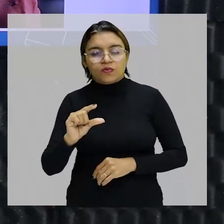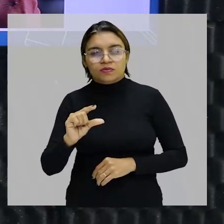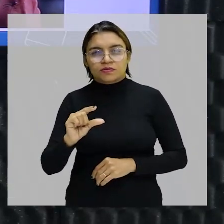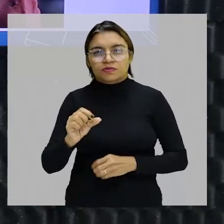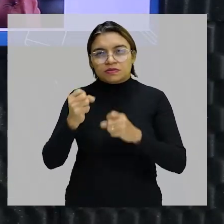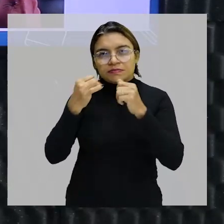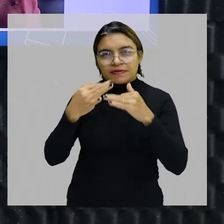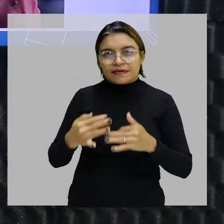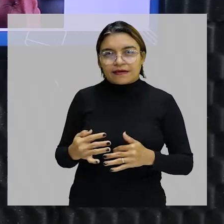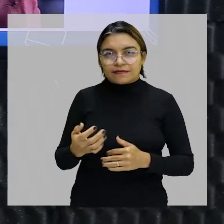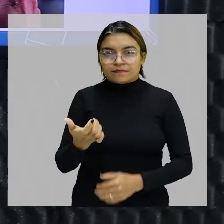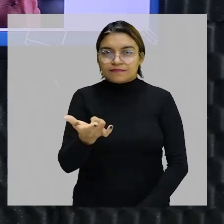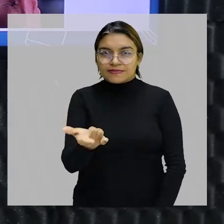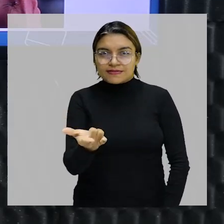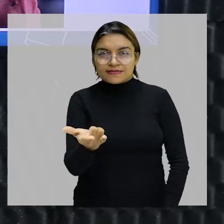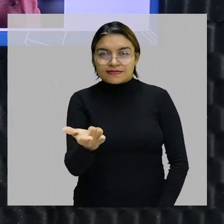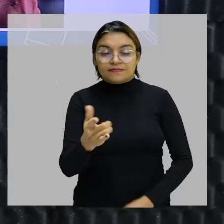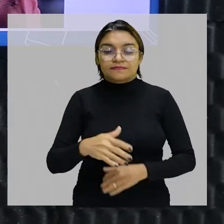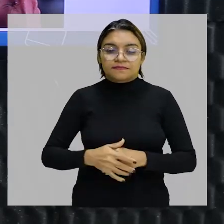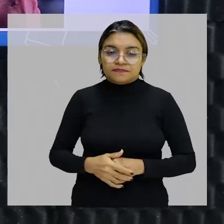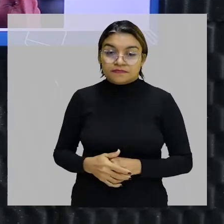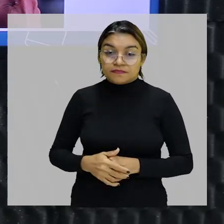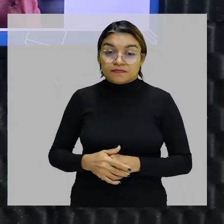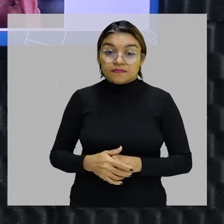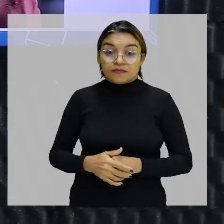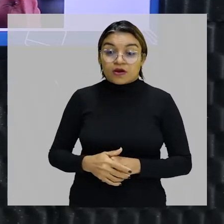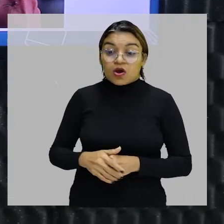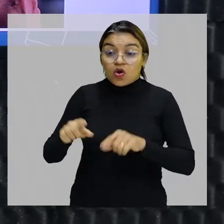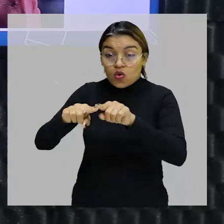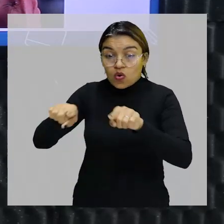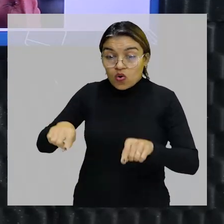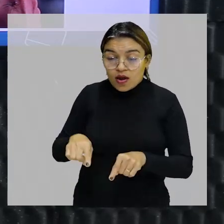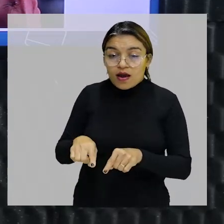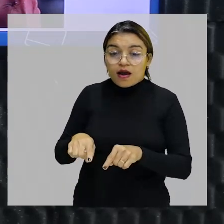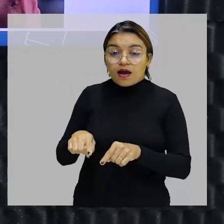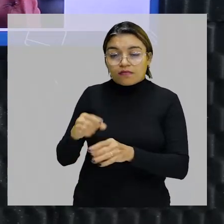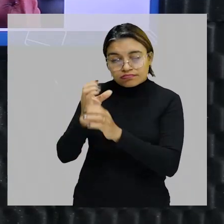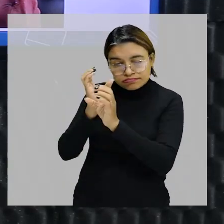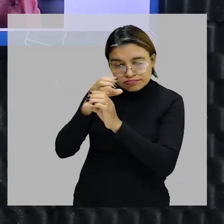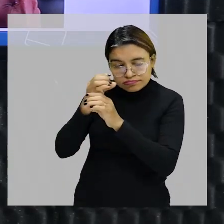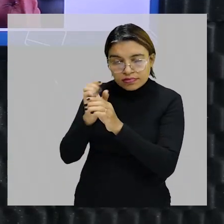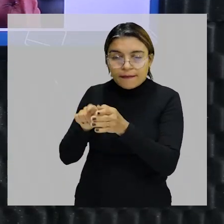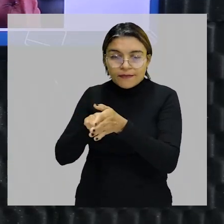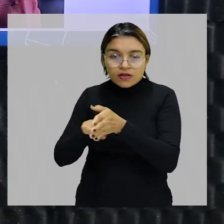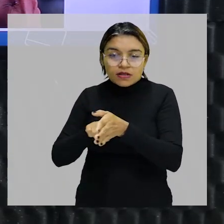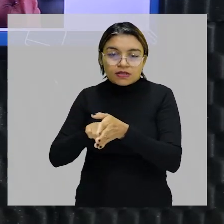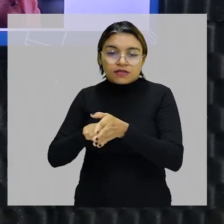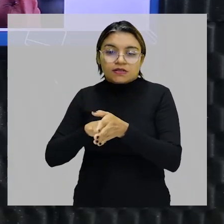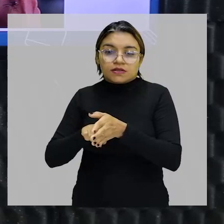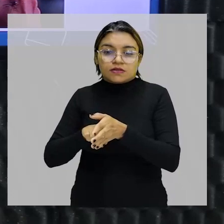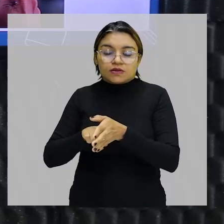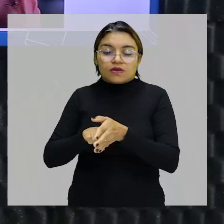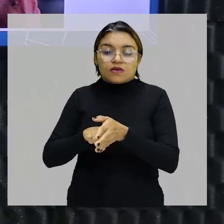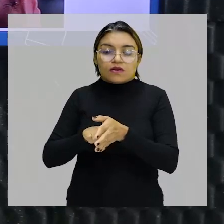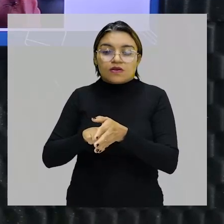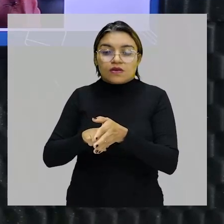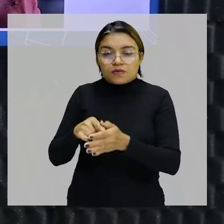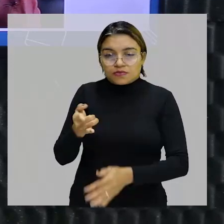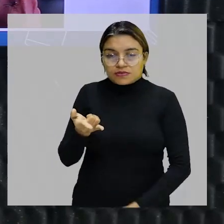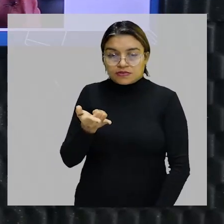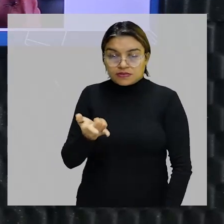Homem-Aranha. Olha só, turminha. Em um laboratório de pesquisas, né, uma aranha foi alvo de um feixe de descargas